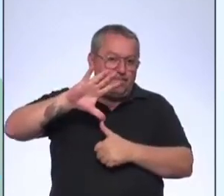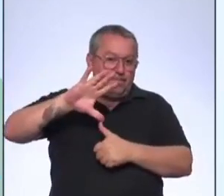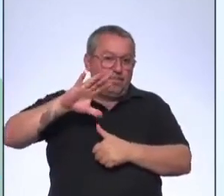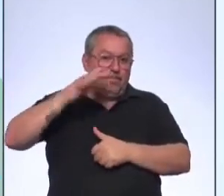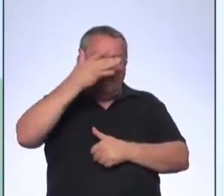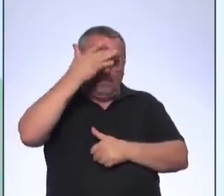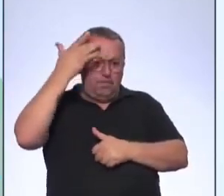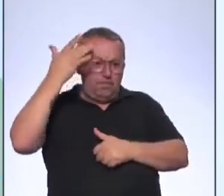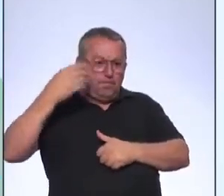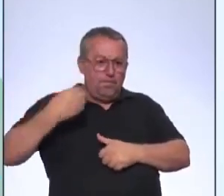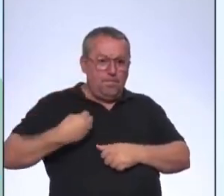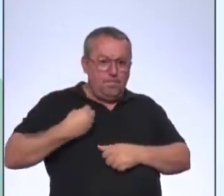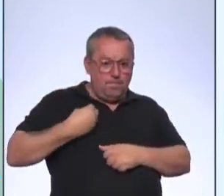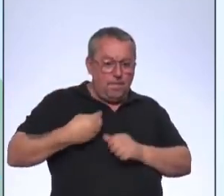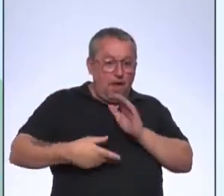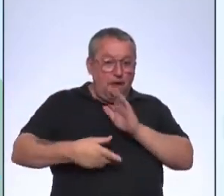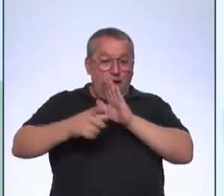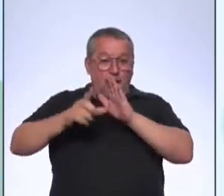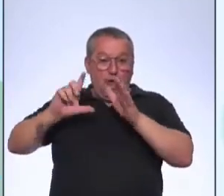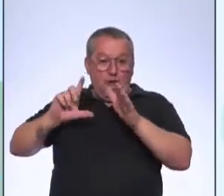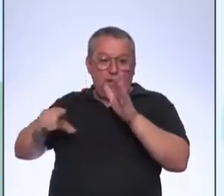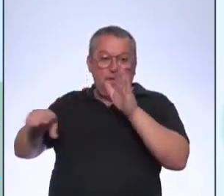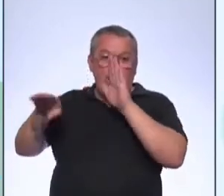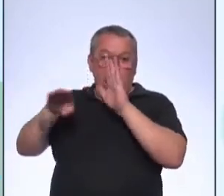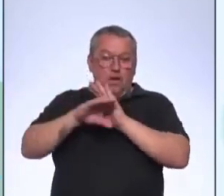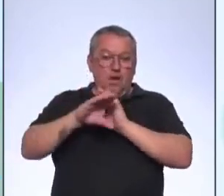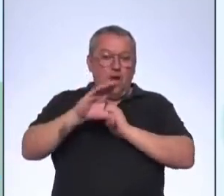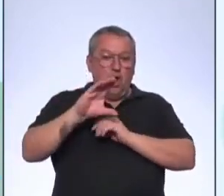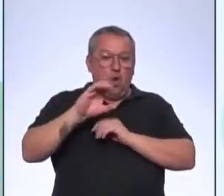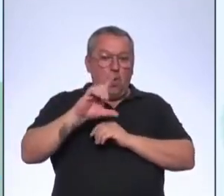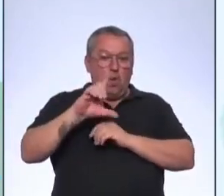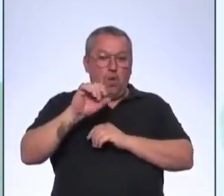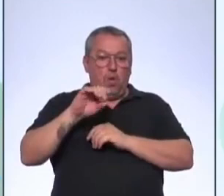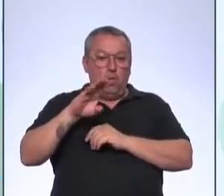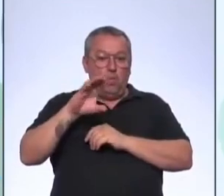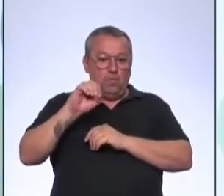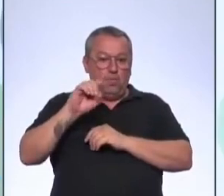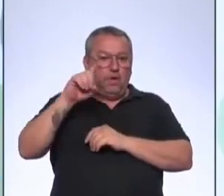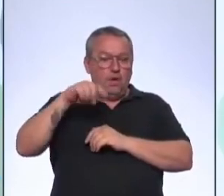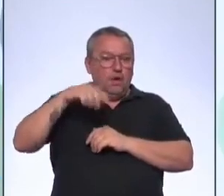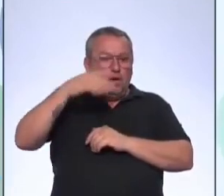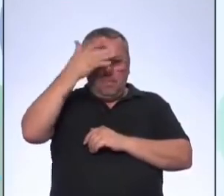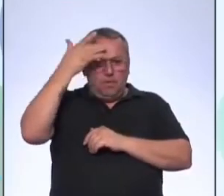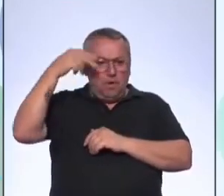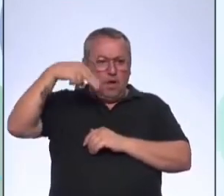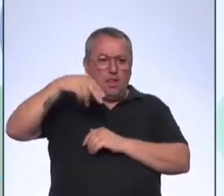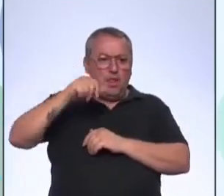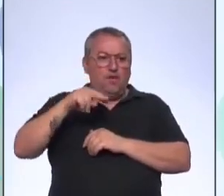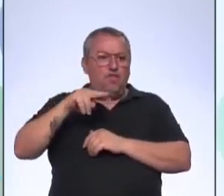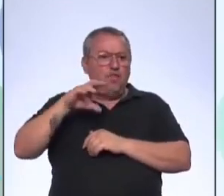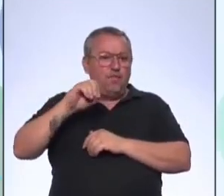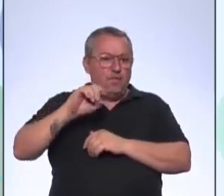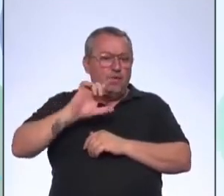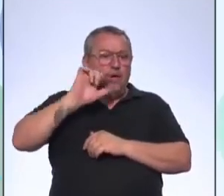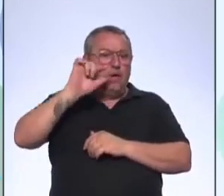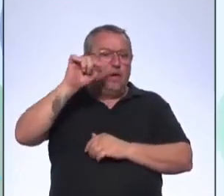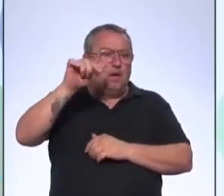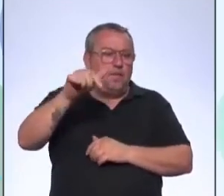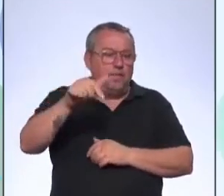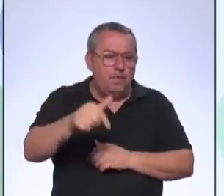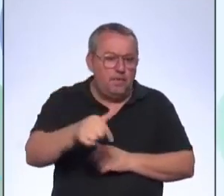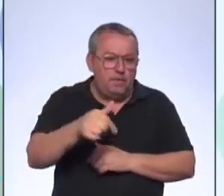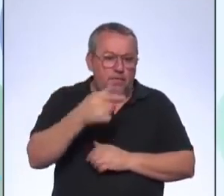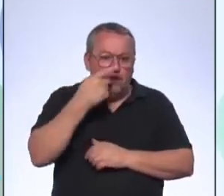que habitavam aqui antes da chegada de Colombo, eram os nativos, que depois, posteriormente,